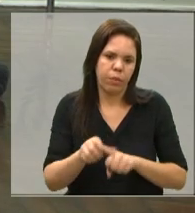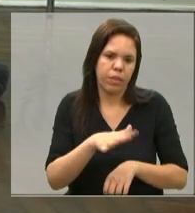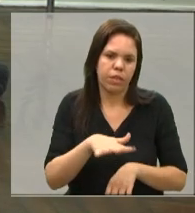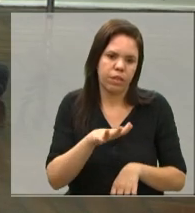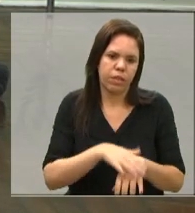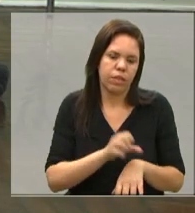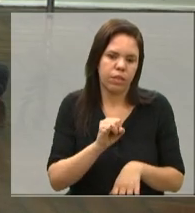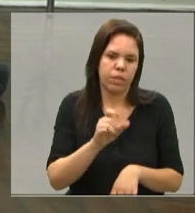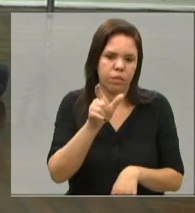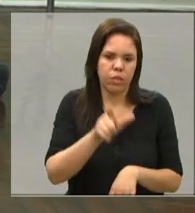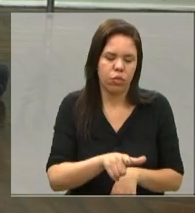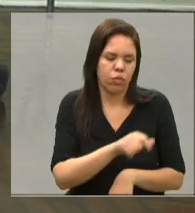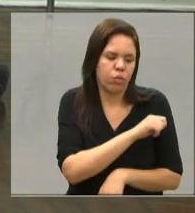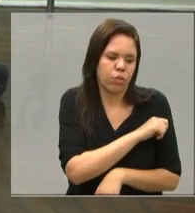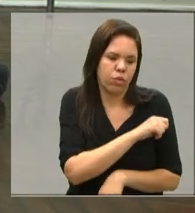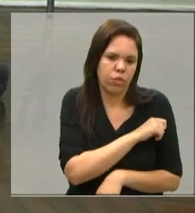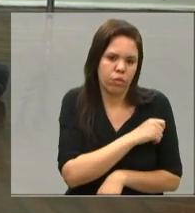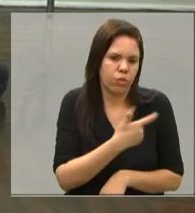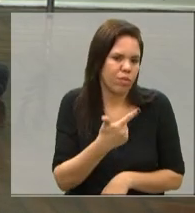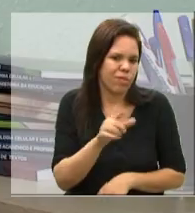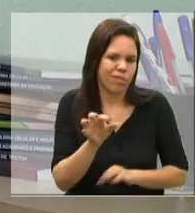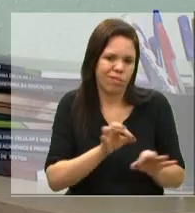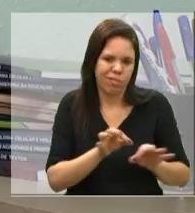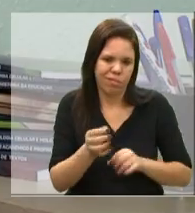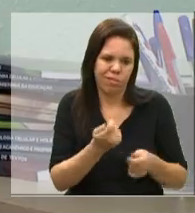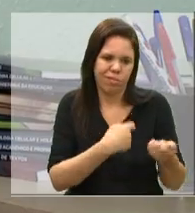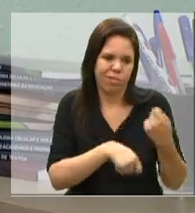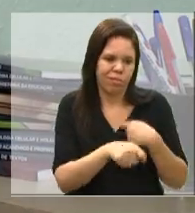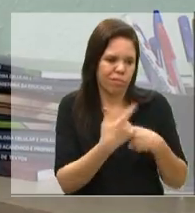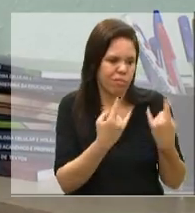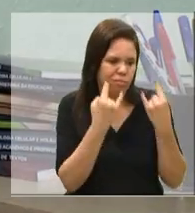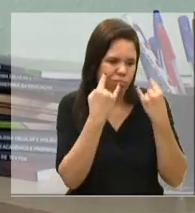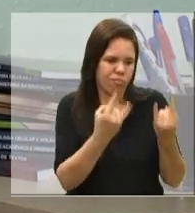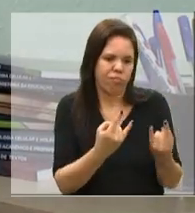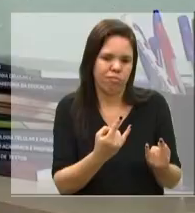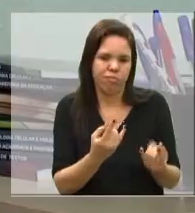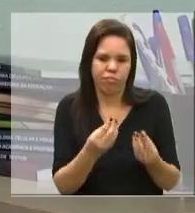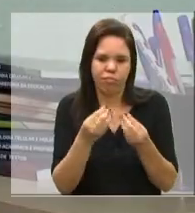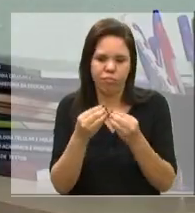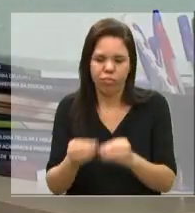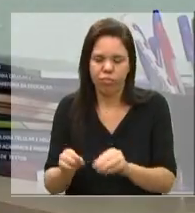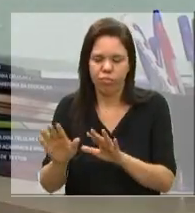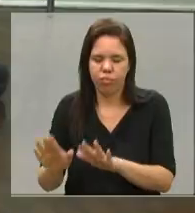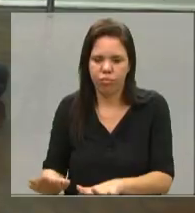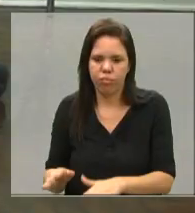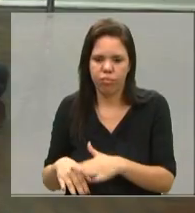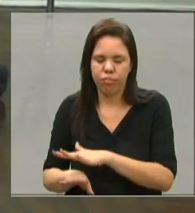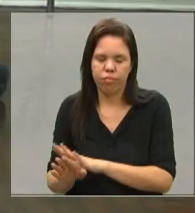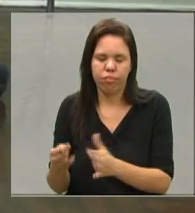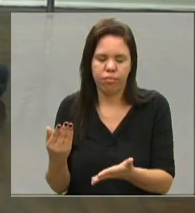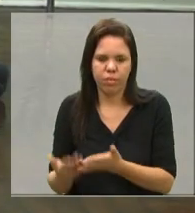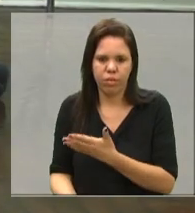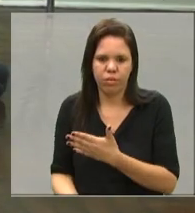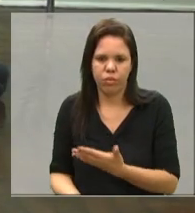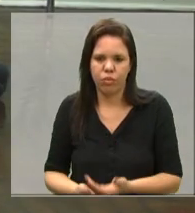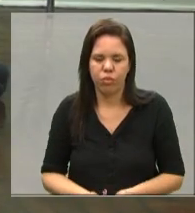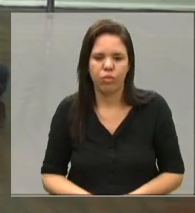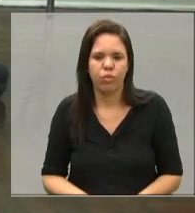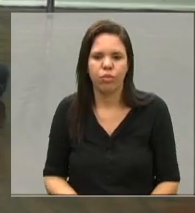se o aluno não se organiza ou não se interessa, aquilo tudo fica pendurado numa plataforma, né? Eu